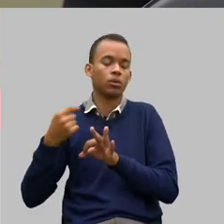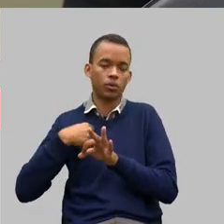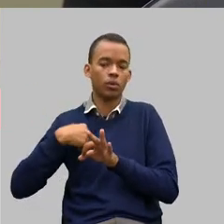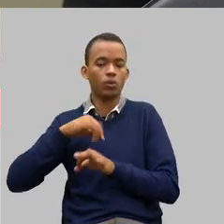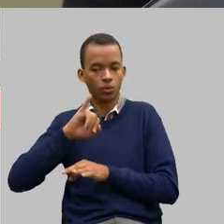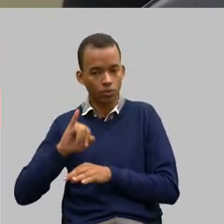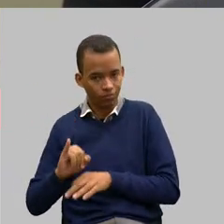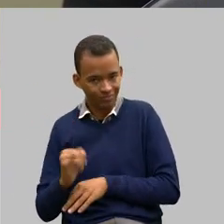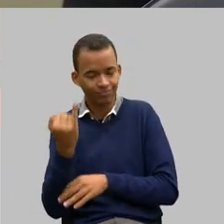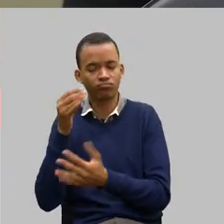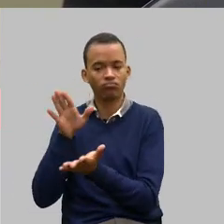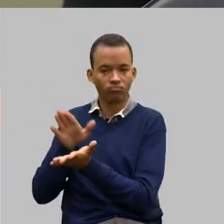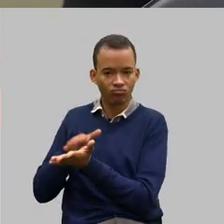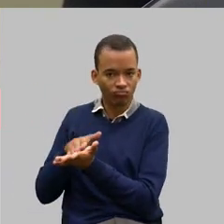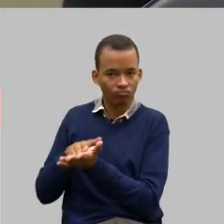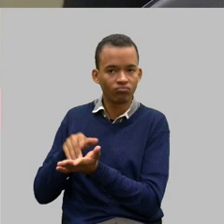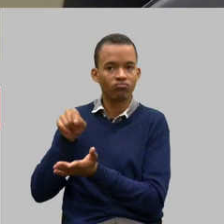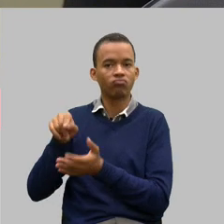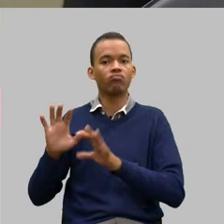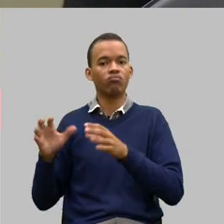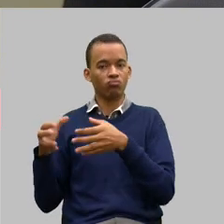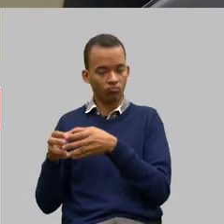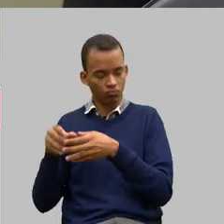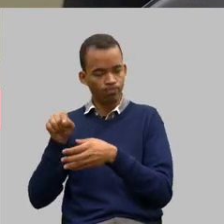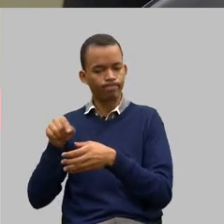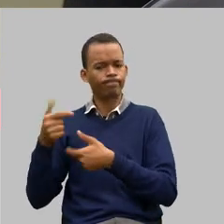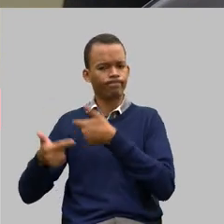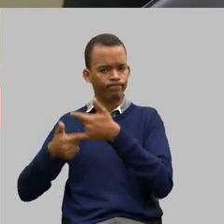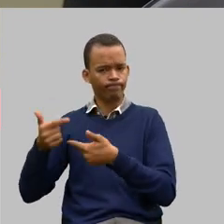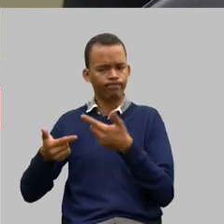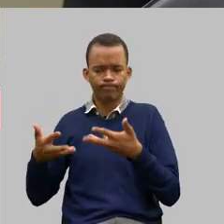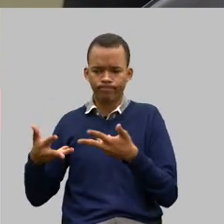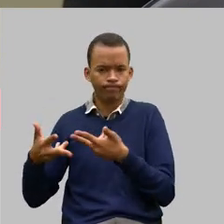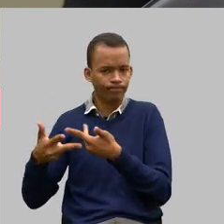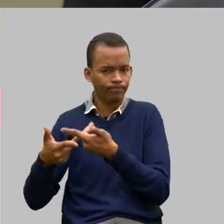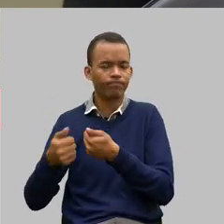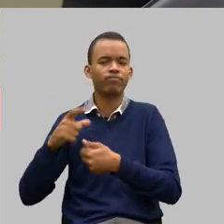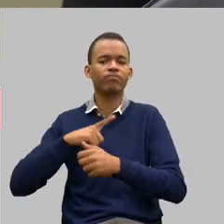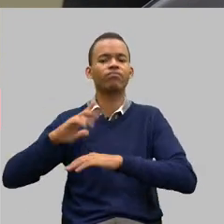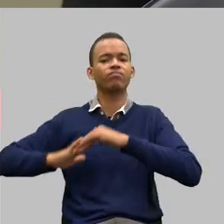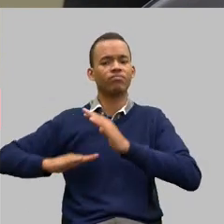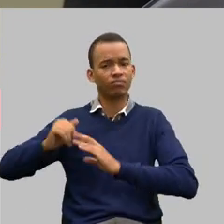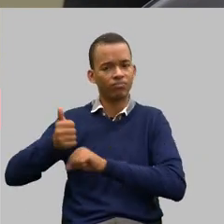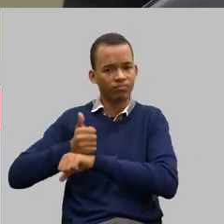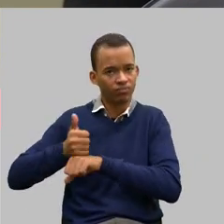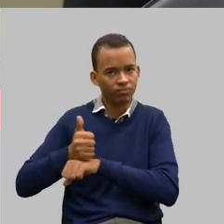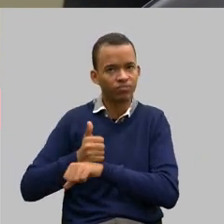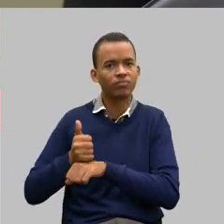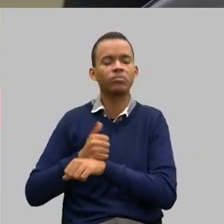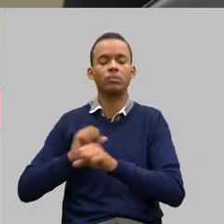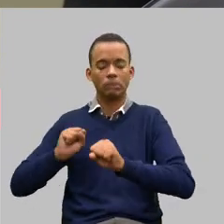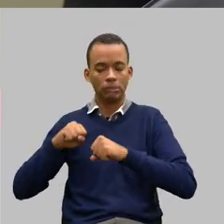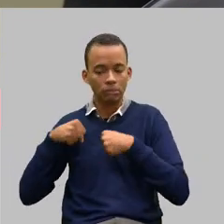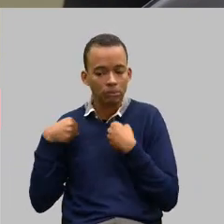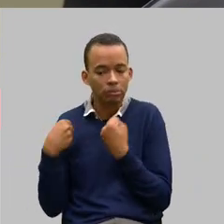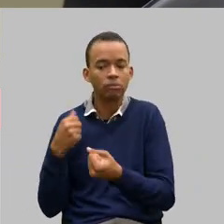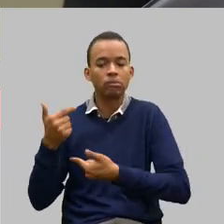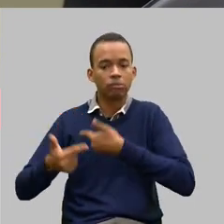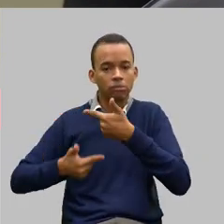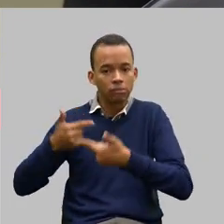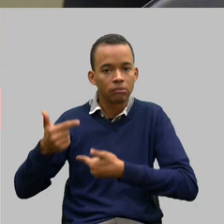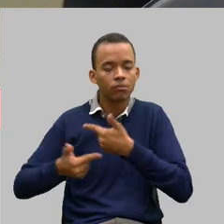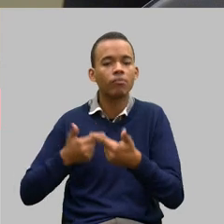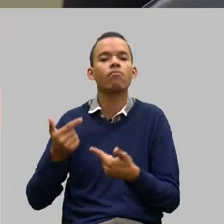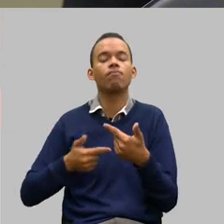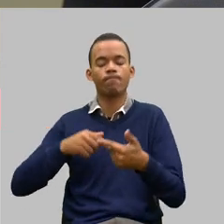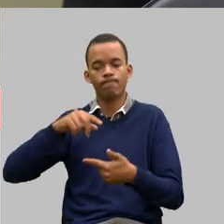para parabenizar o trabalho magnífico da nossa comissão todos os nossos servidores da casa que não tem esforço na na busca de sempre